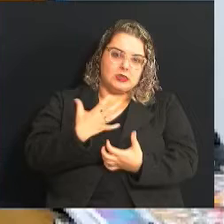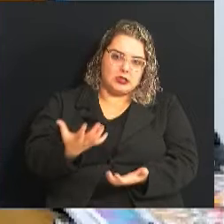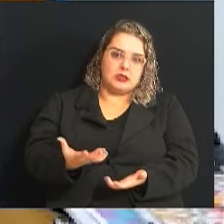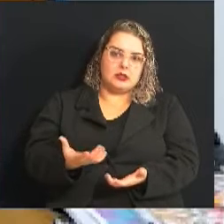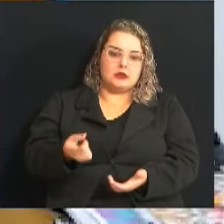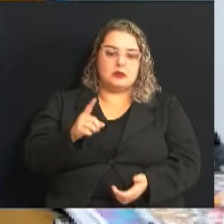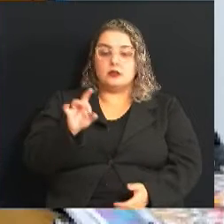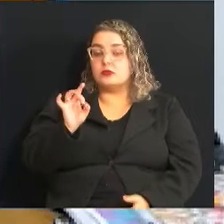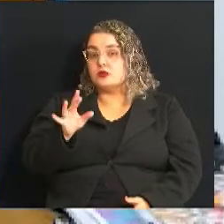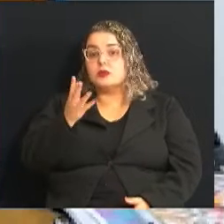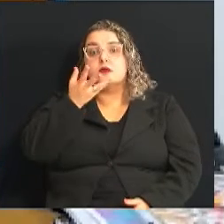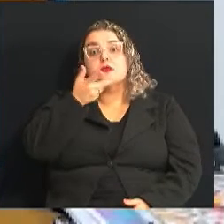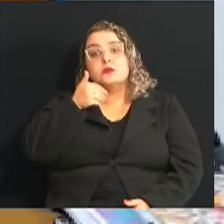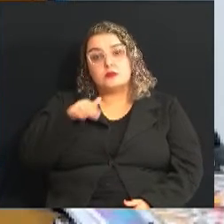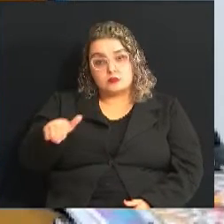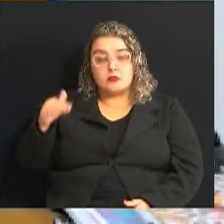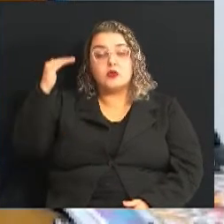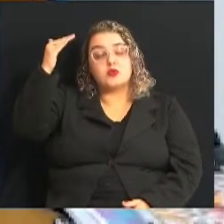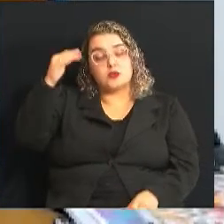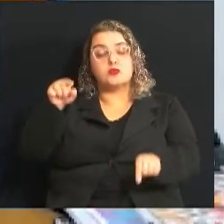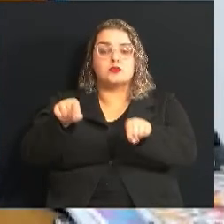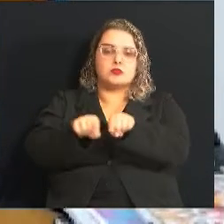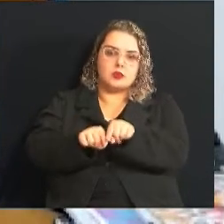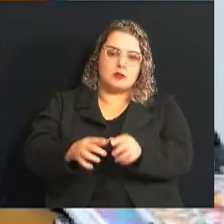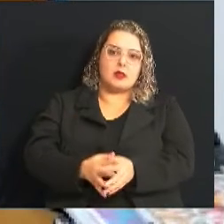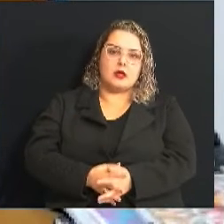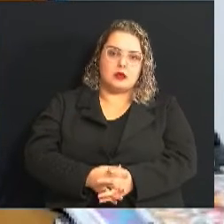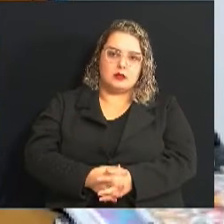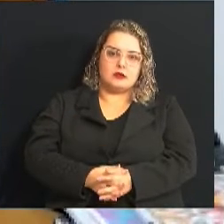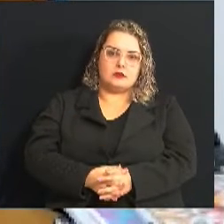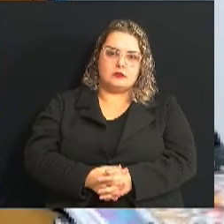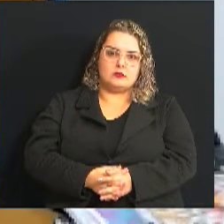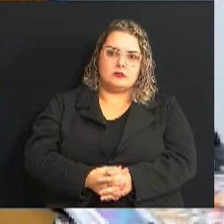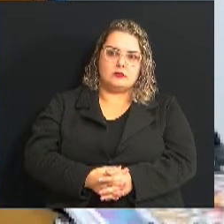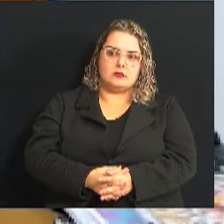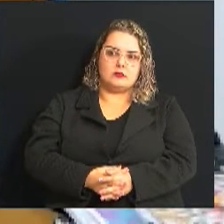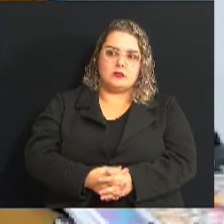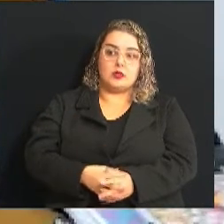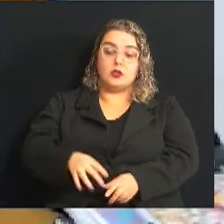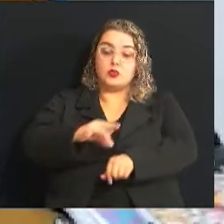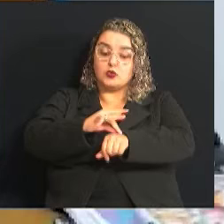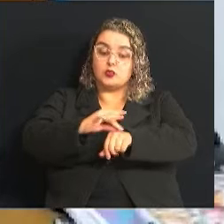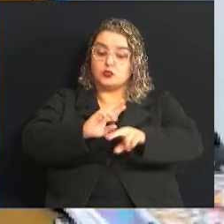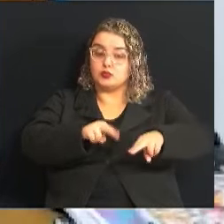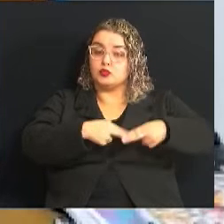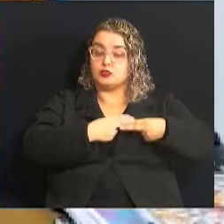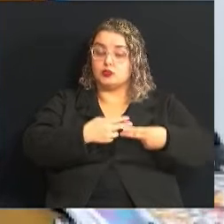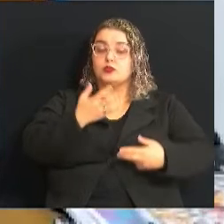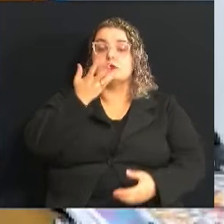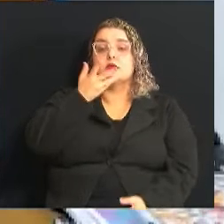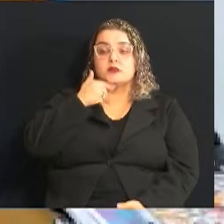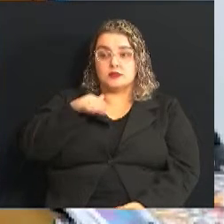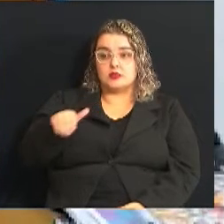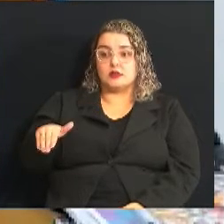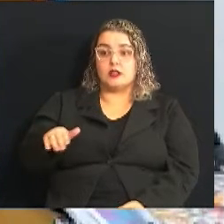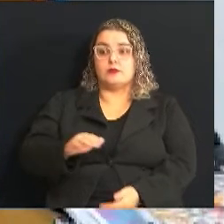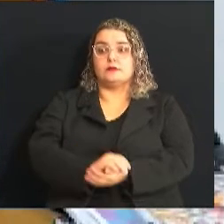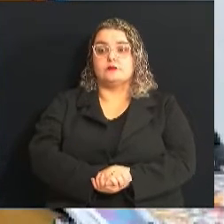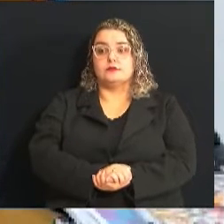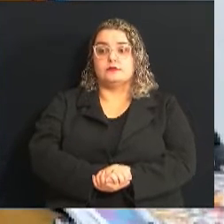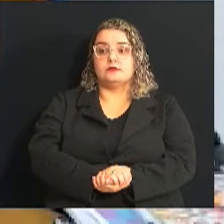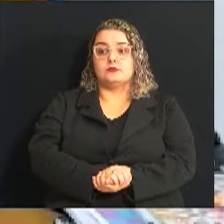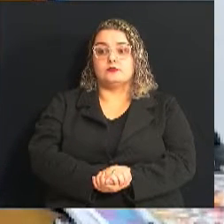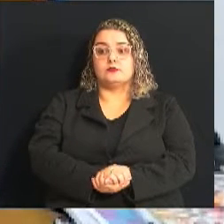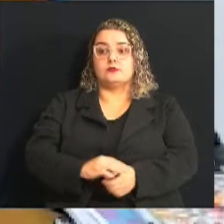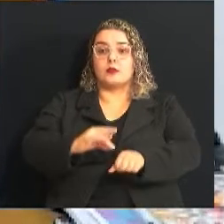a criança, mas o adulto também. E com relação ao luto da criança, nós chamamos, né, sobre que é um luto